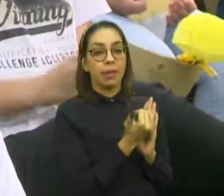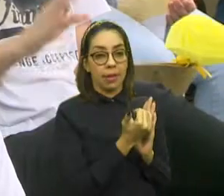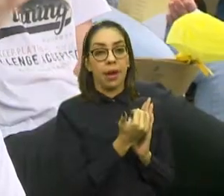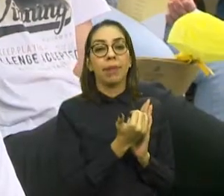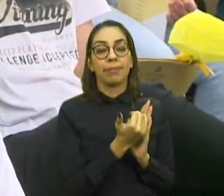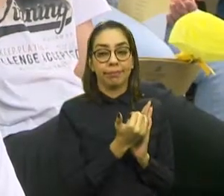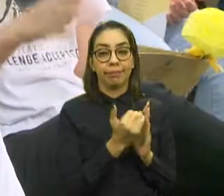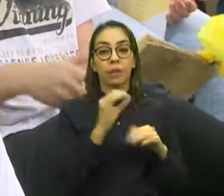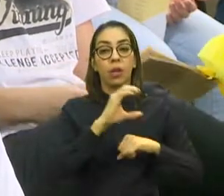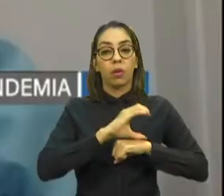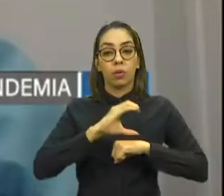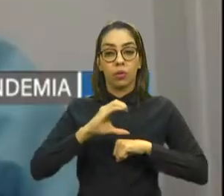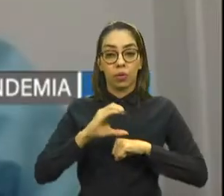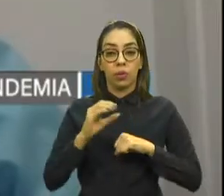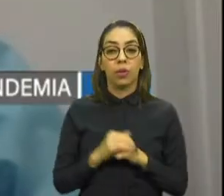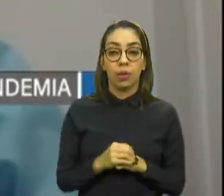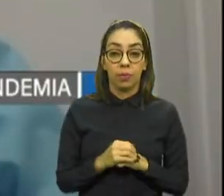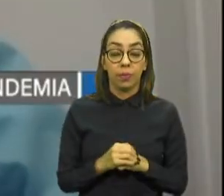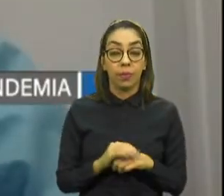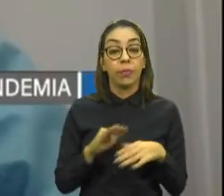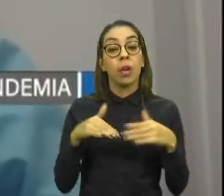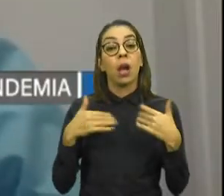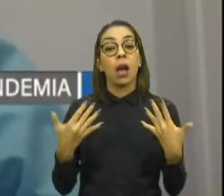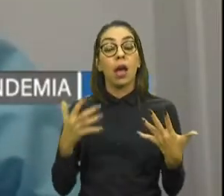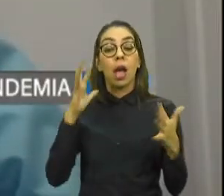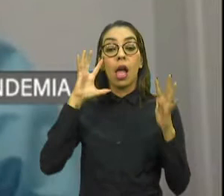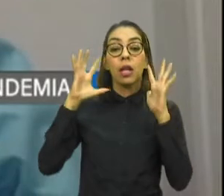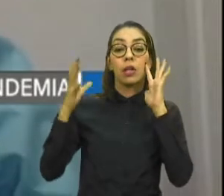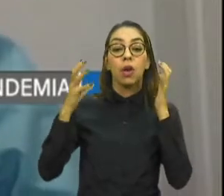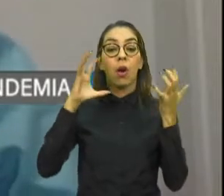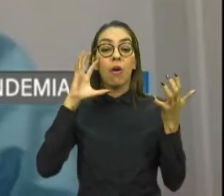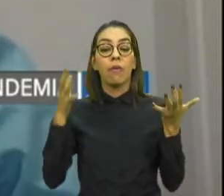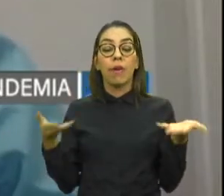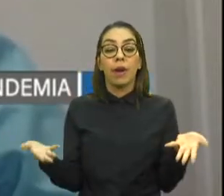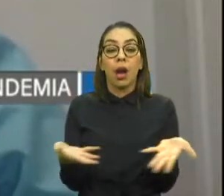nós fomos construindo uma solução mais viável para não deixar